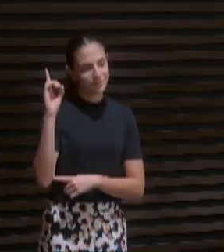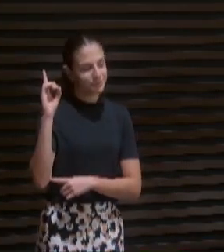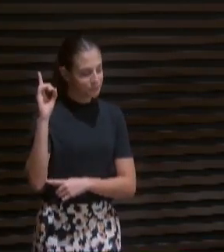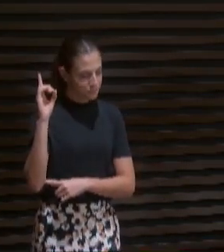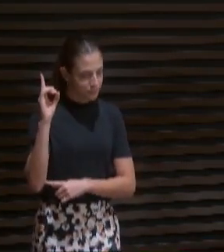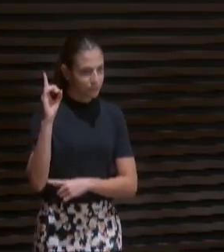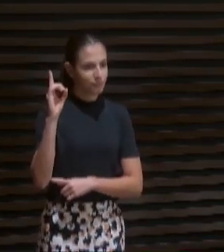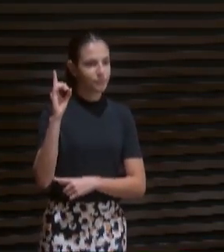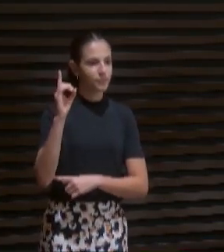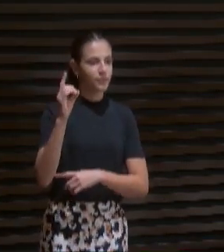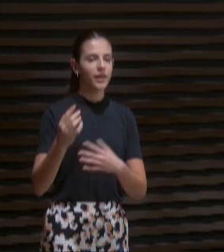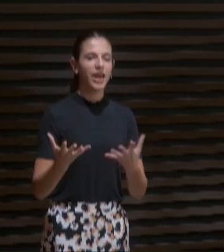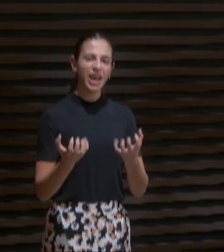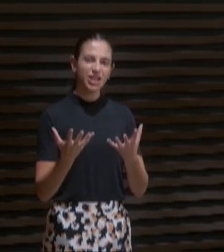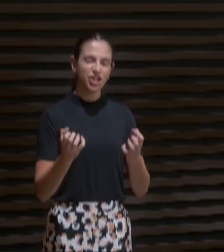está cheio de moradas.